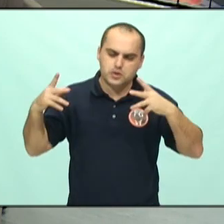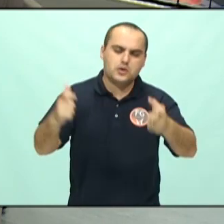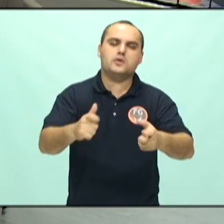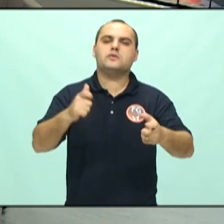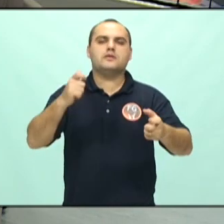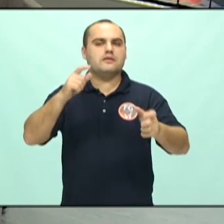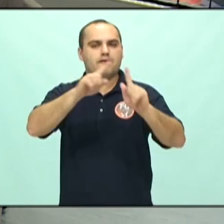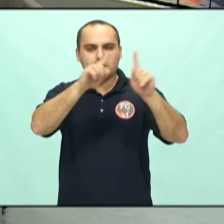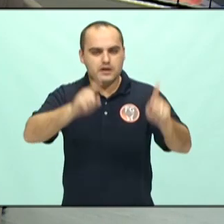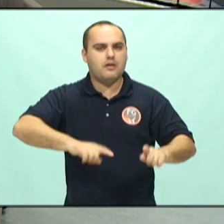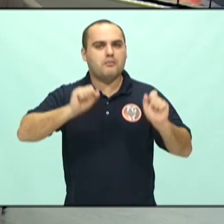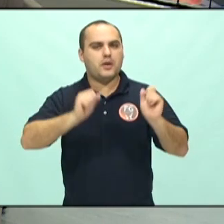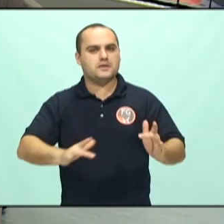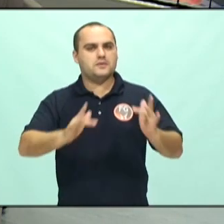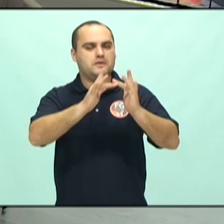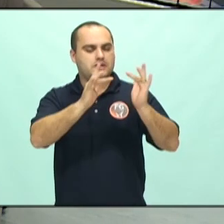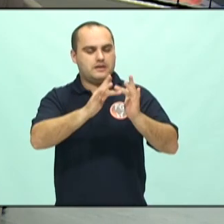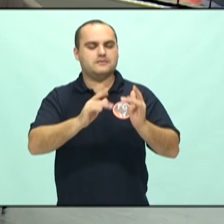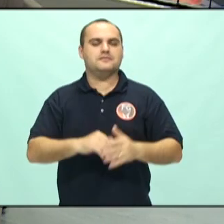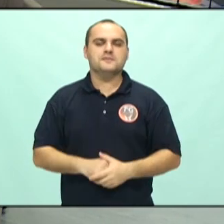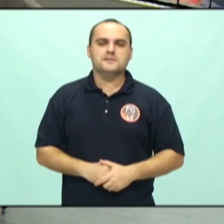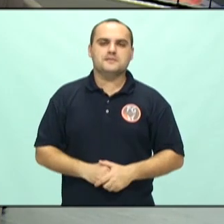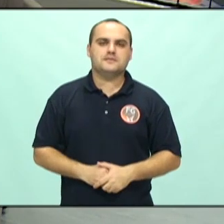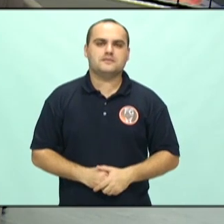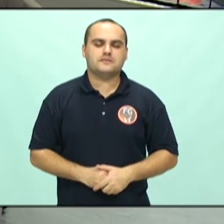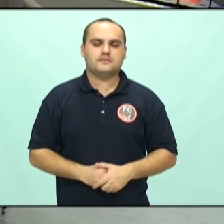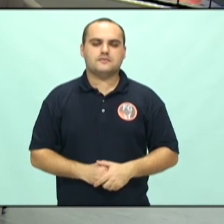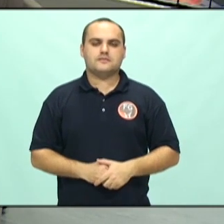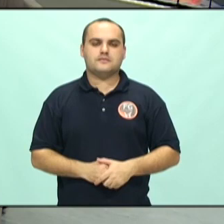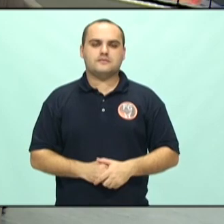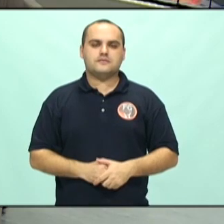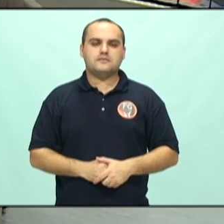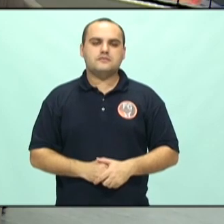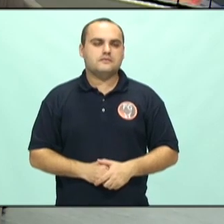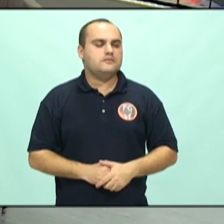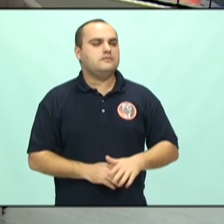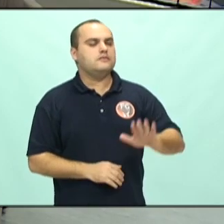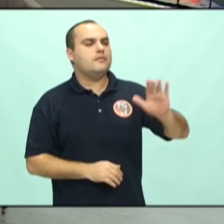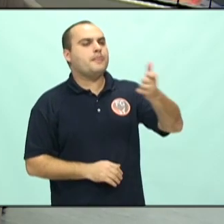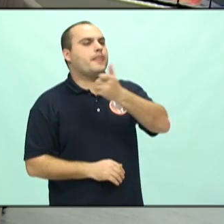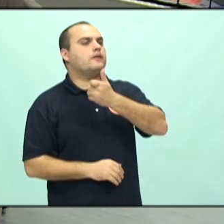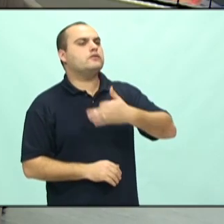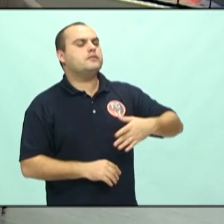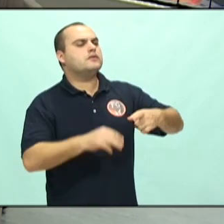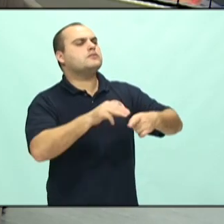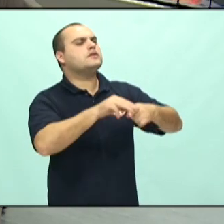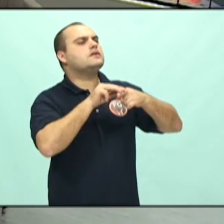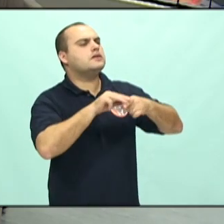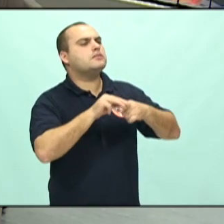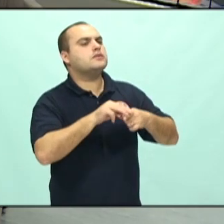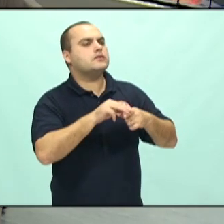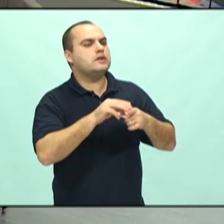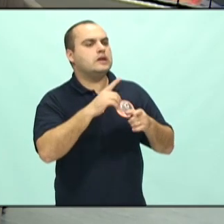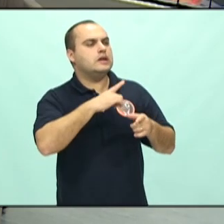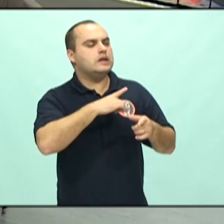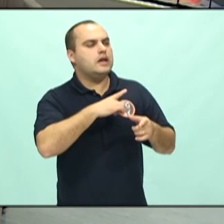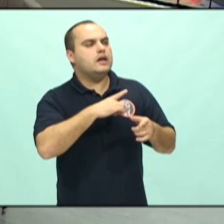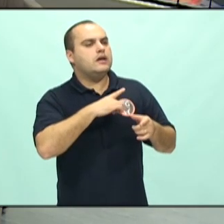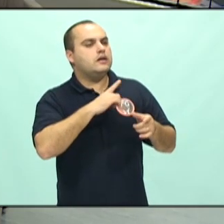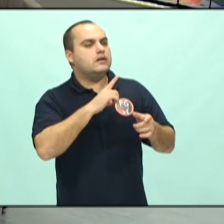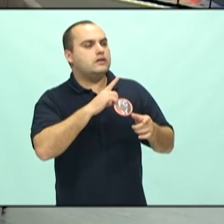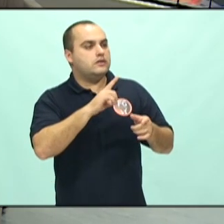estar interagindo com a gente. Quantos municípios, o Sindifós abrange quantos municípios e quantos servidores